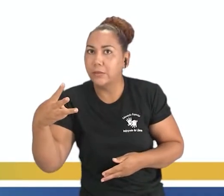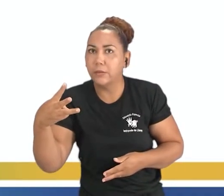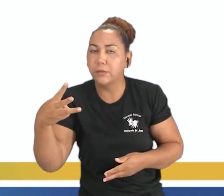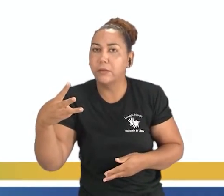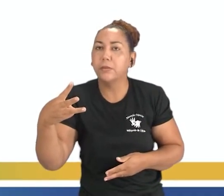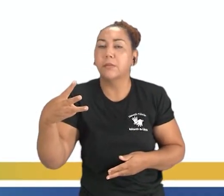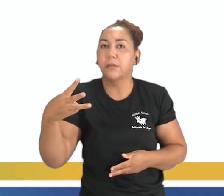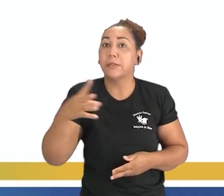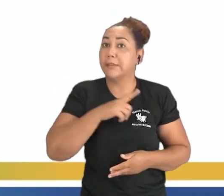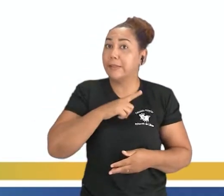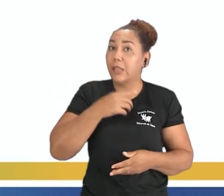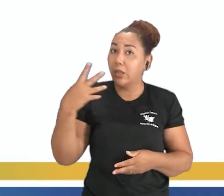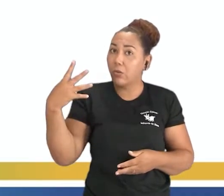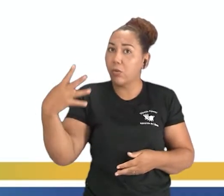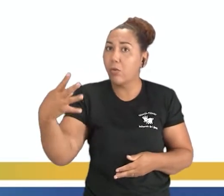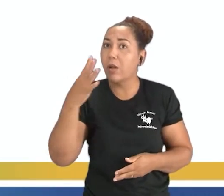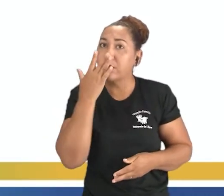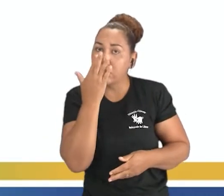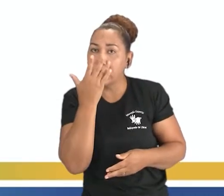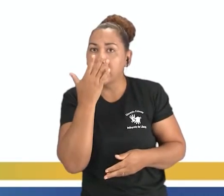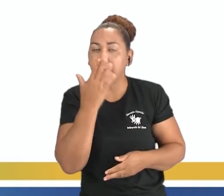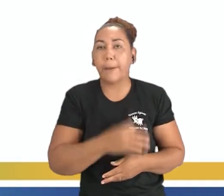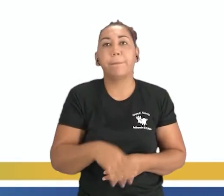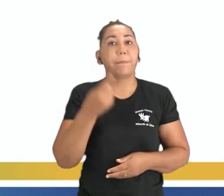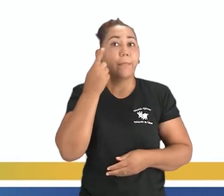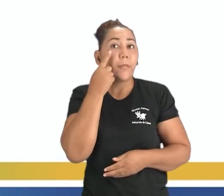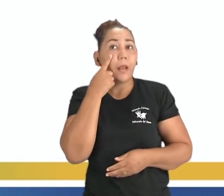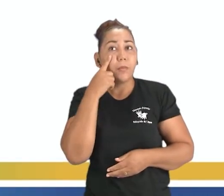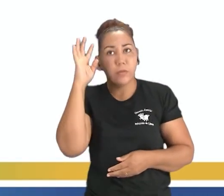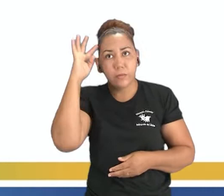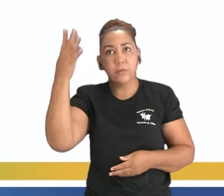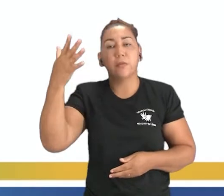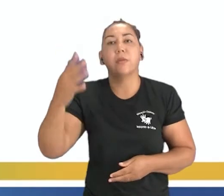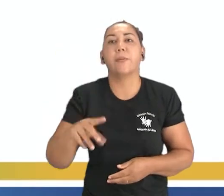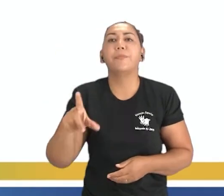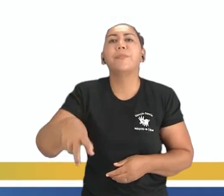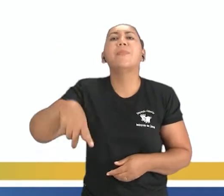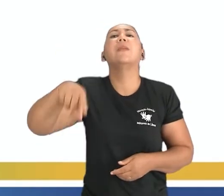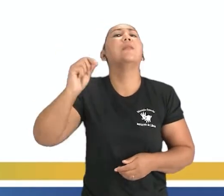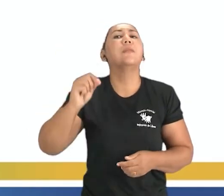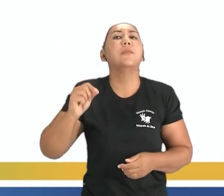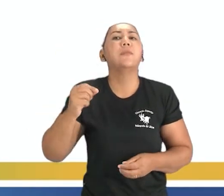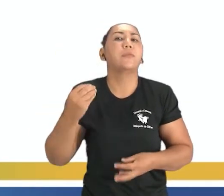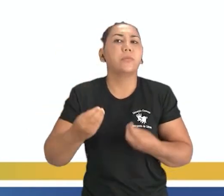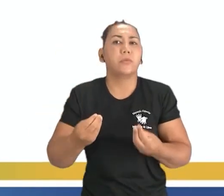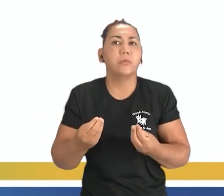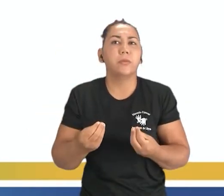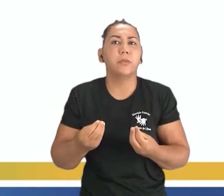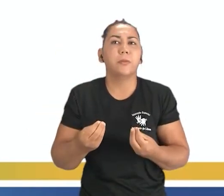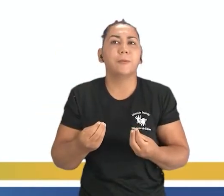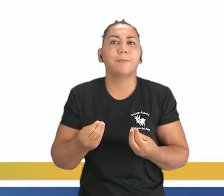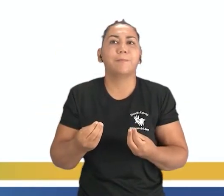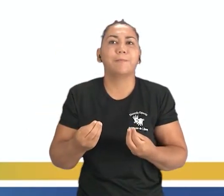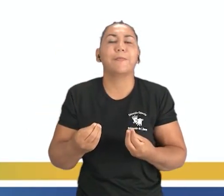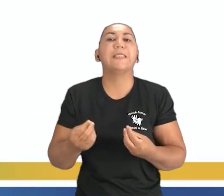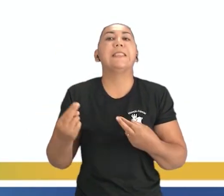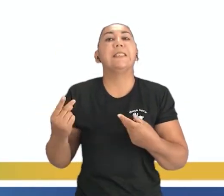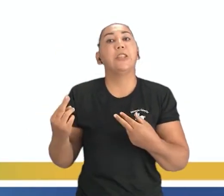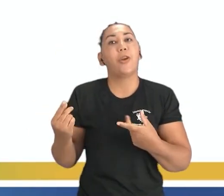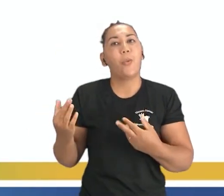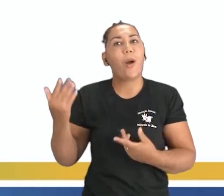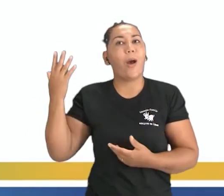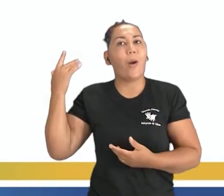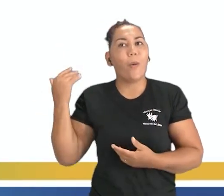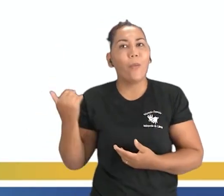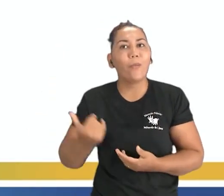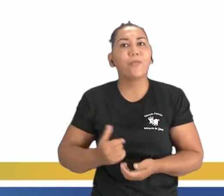cores. Então, vamos observar a solução. As decisões a serem tomadas, elas são exatamente as mesmas do caso